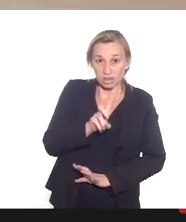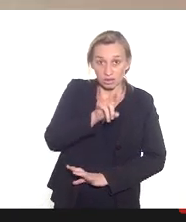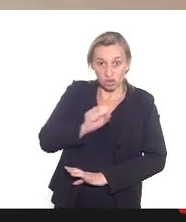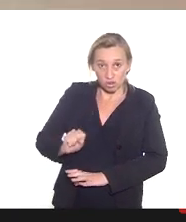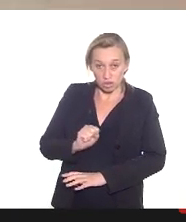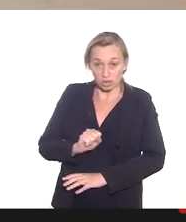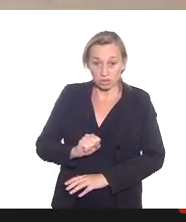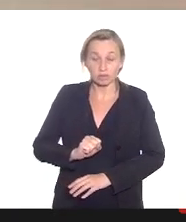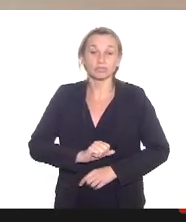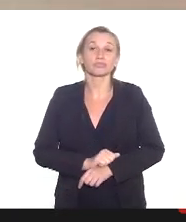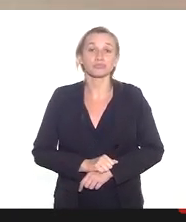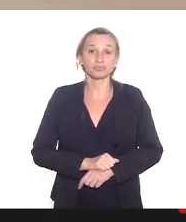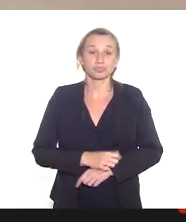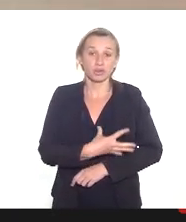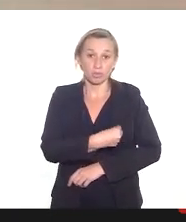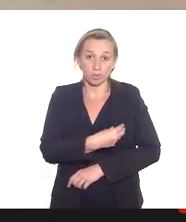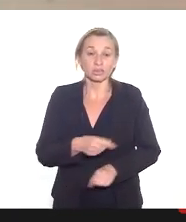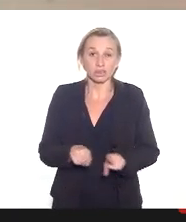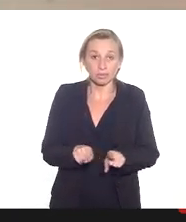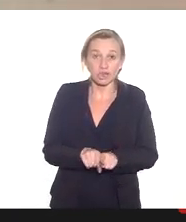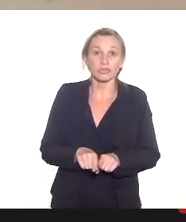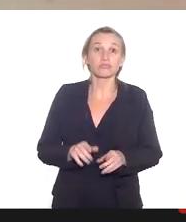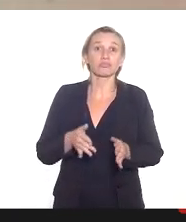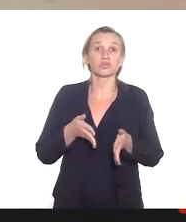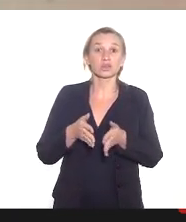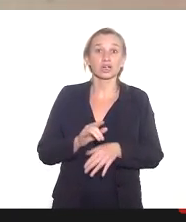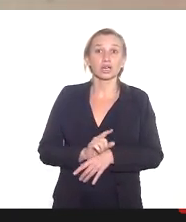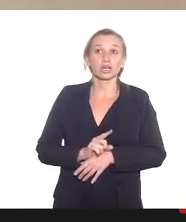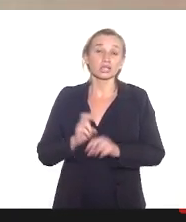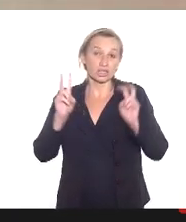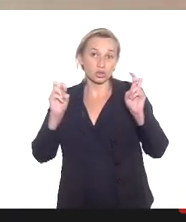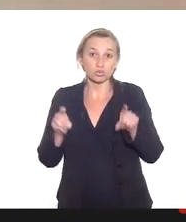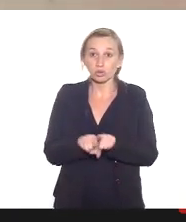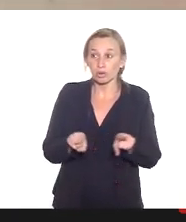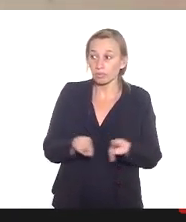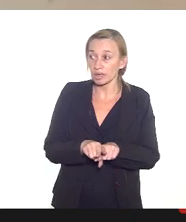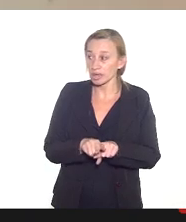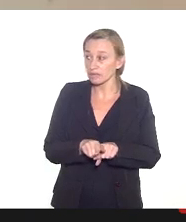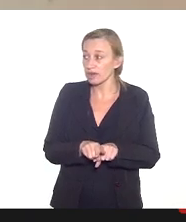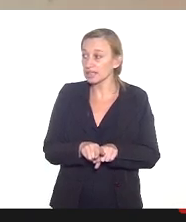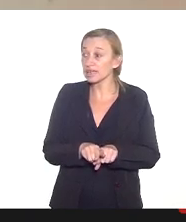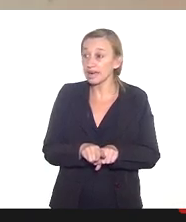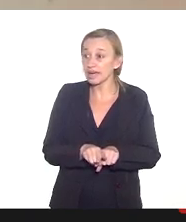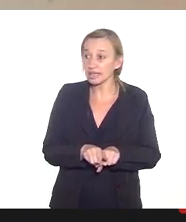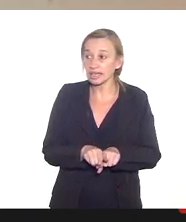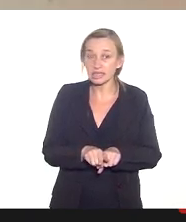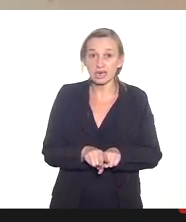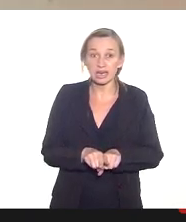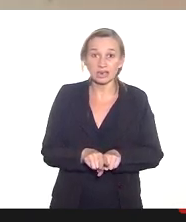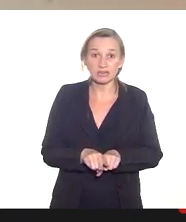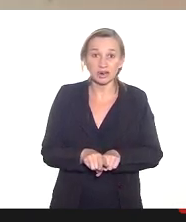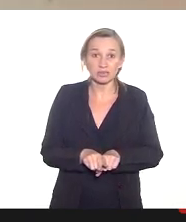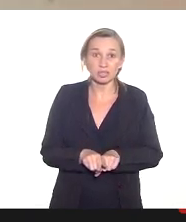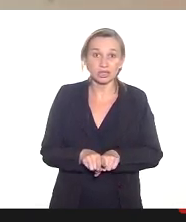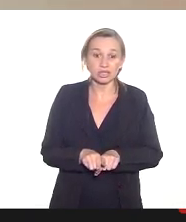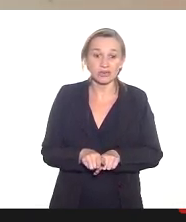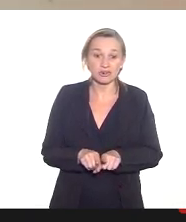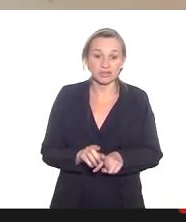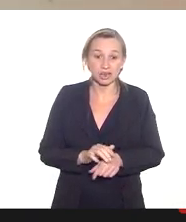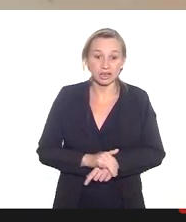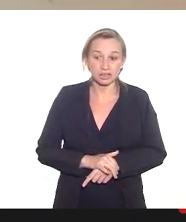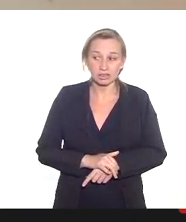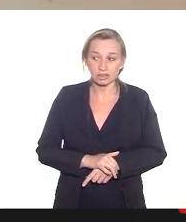vacinação das lactantes É nesse caso da resolução o texto como o próprio Doutor Carlos ele